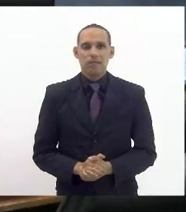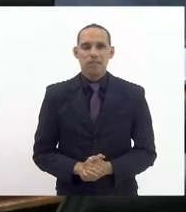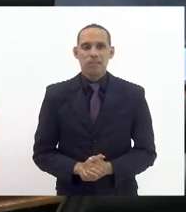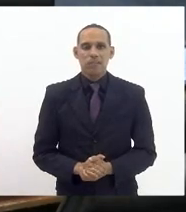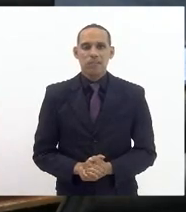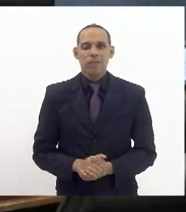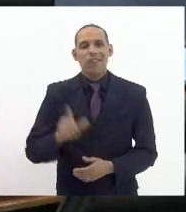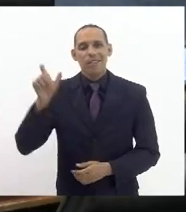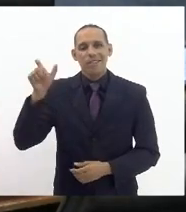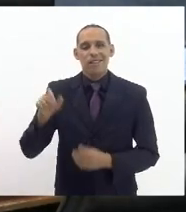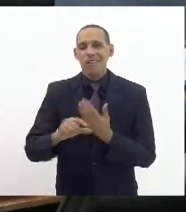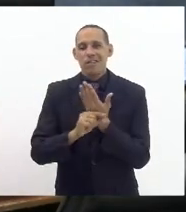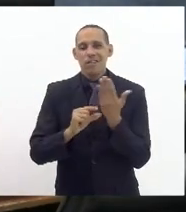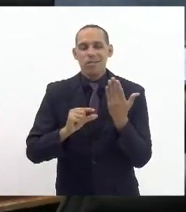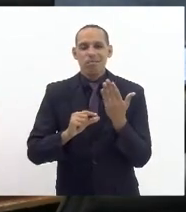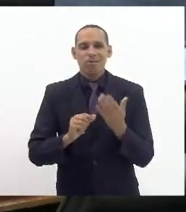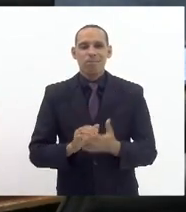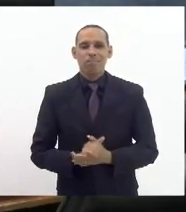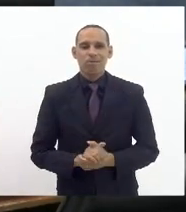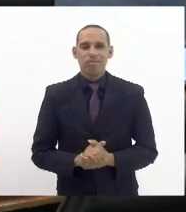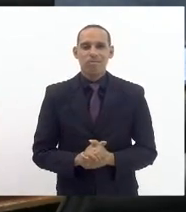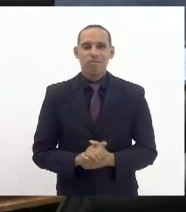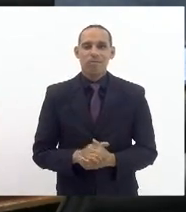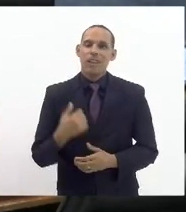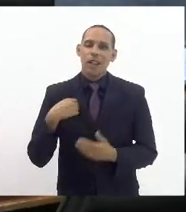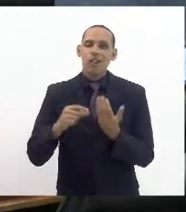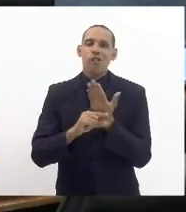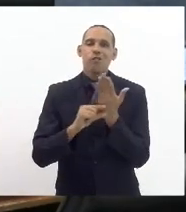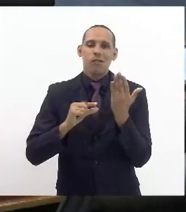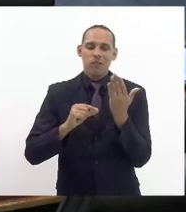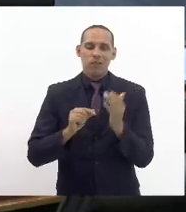Ele é autor. Eu sou autor.